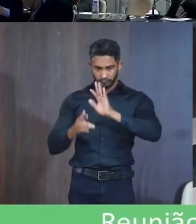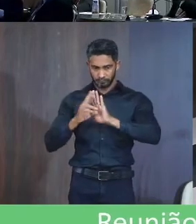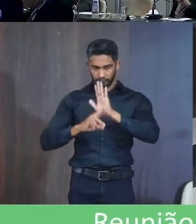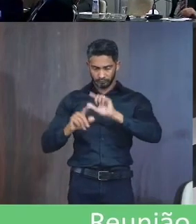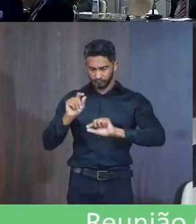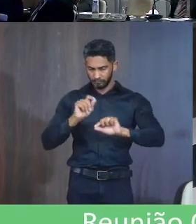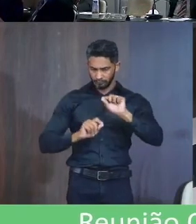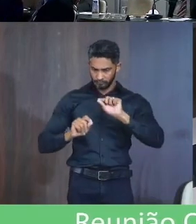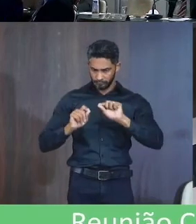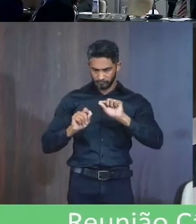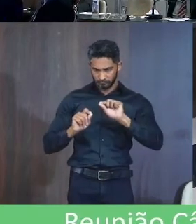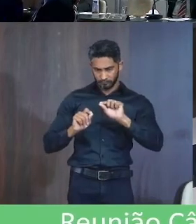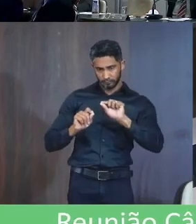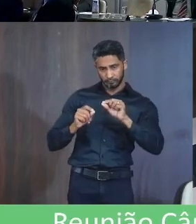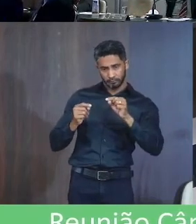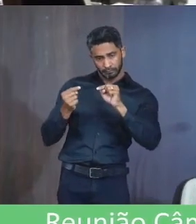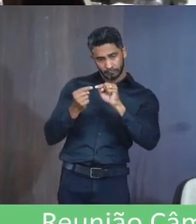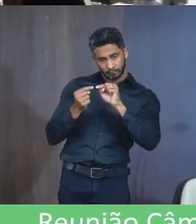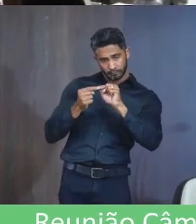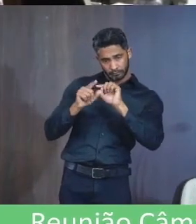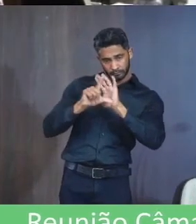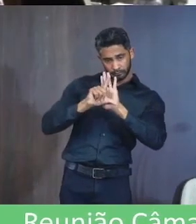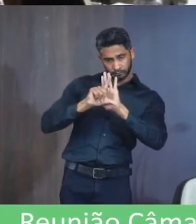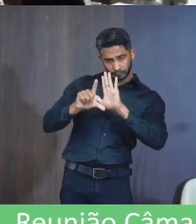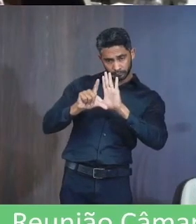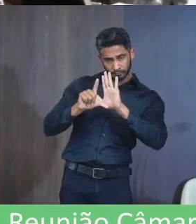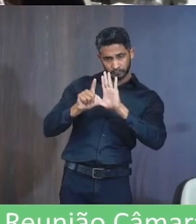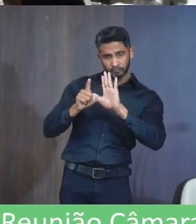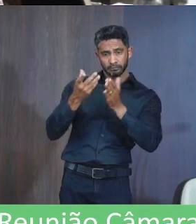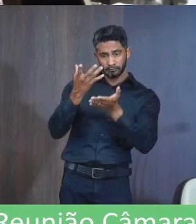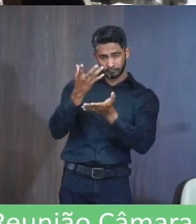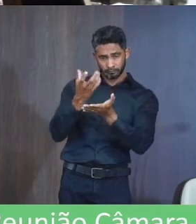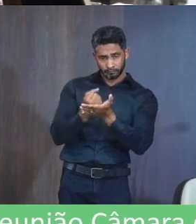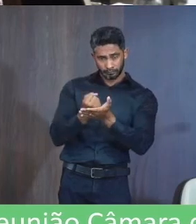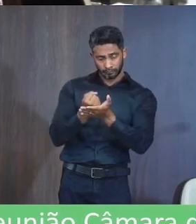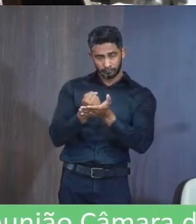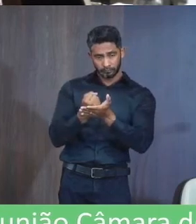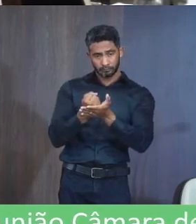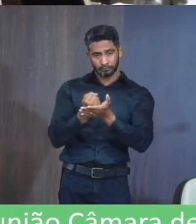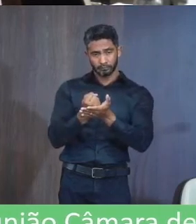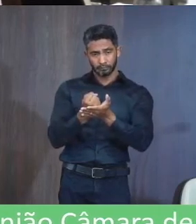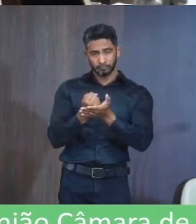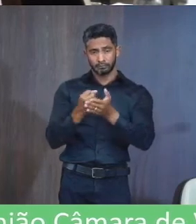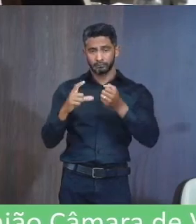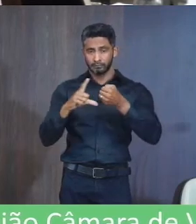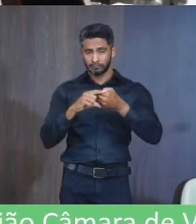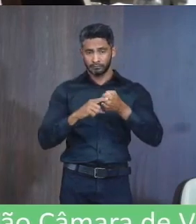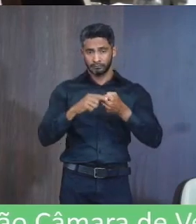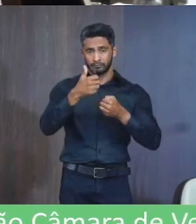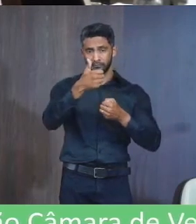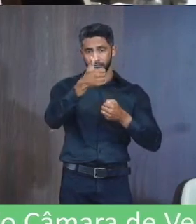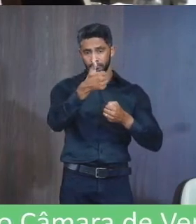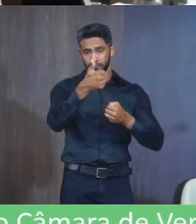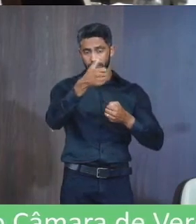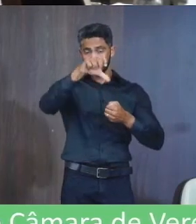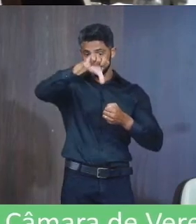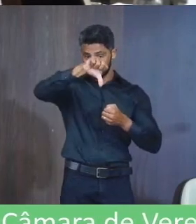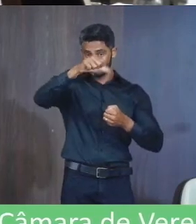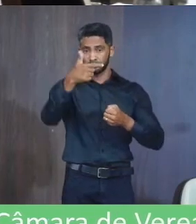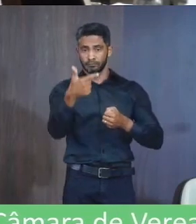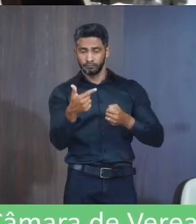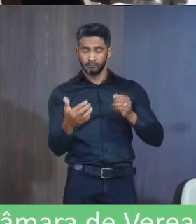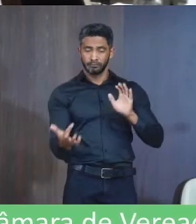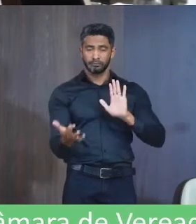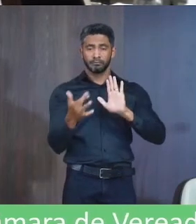Afim de que Segundo a técnica Legislativa Seja dada a matéria A forma adequada No sermos o artigo 92 Do regimento interno